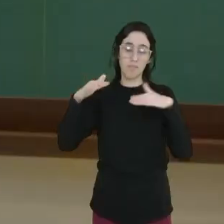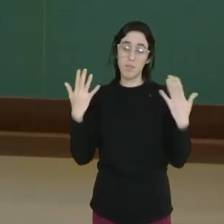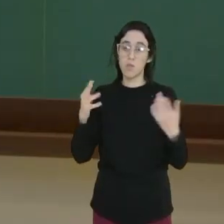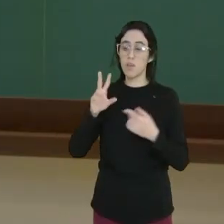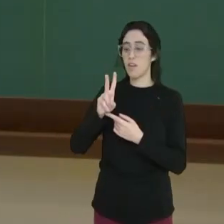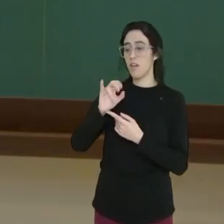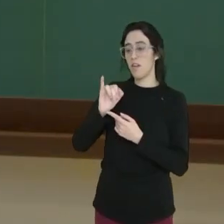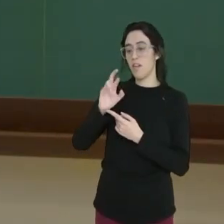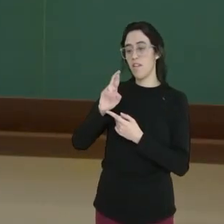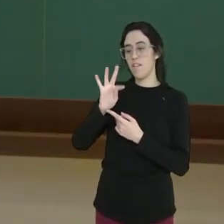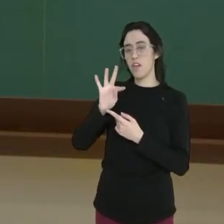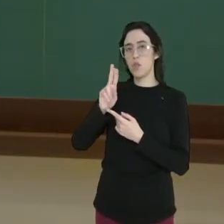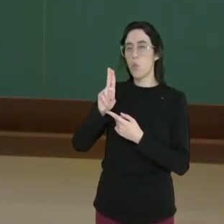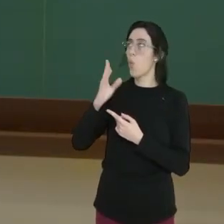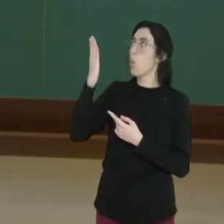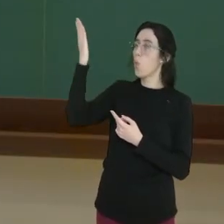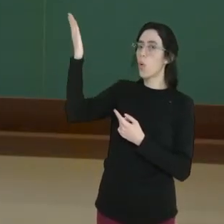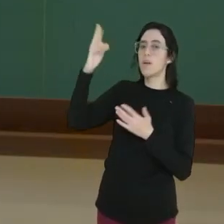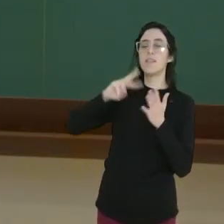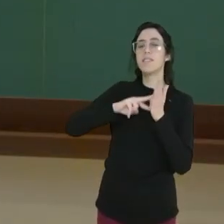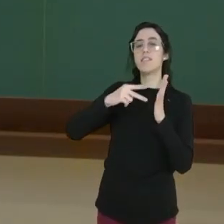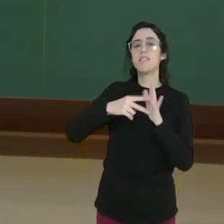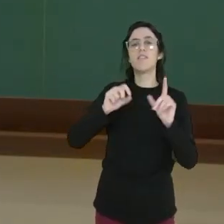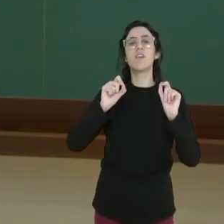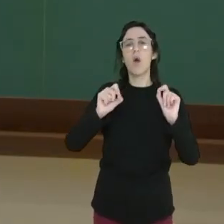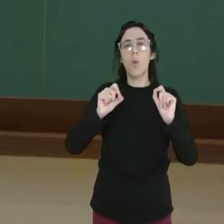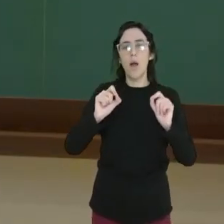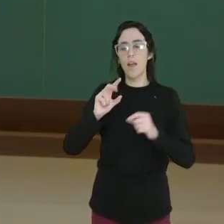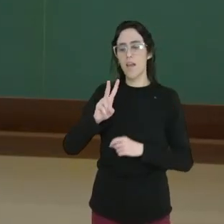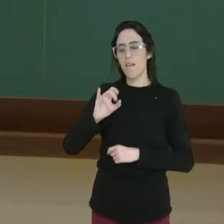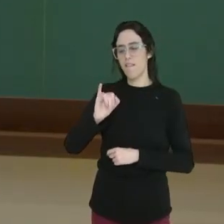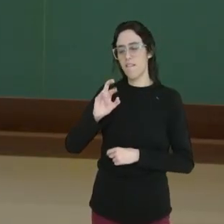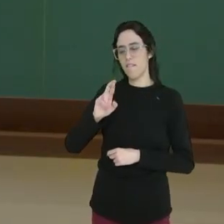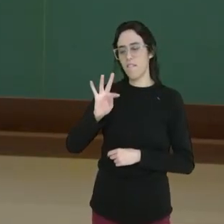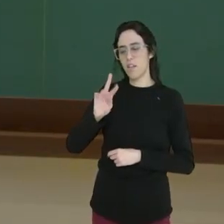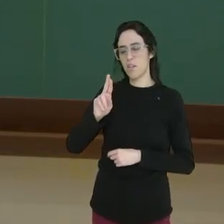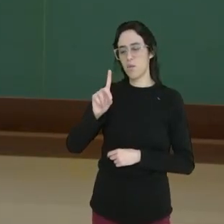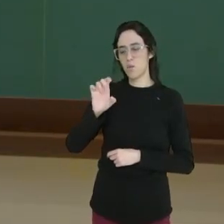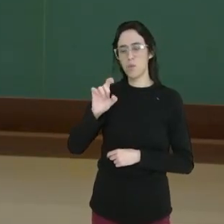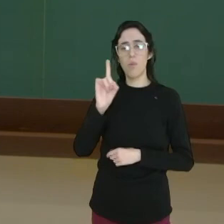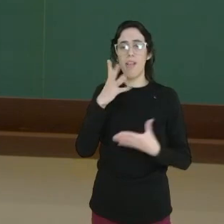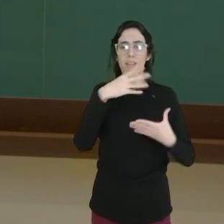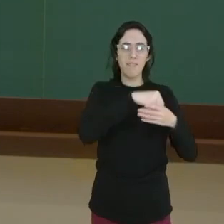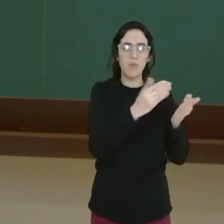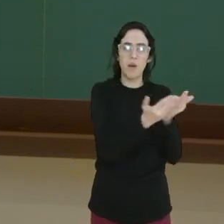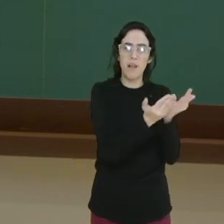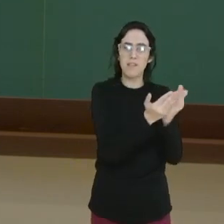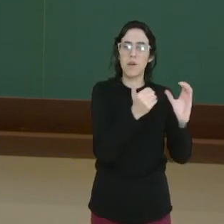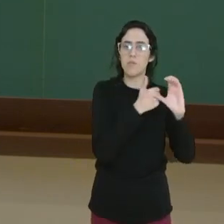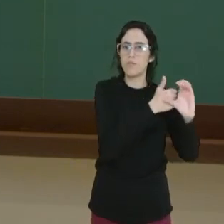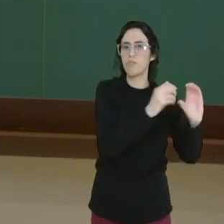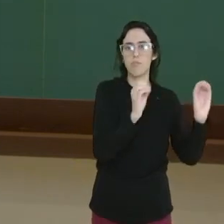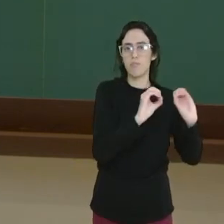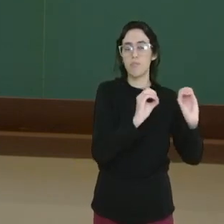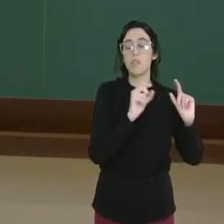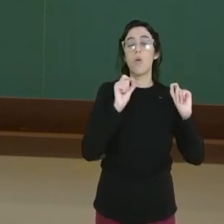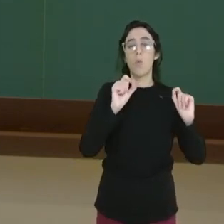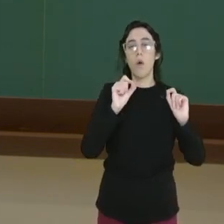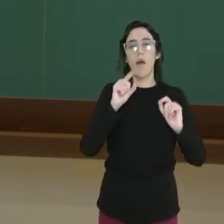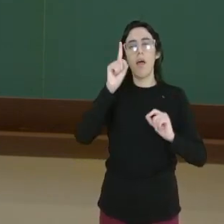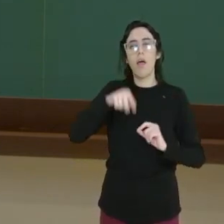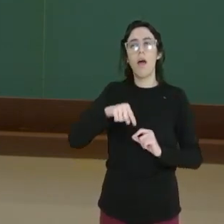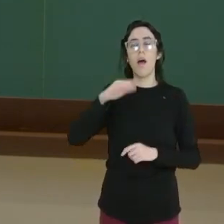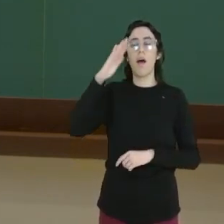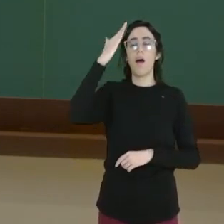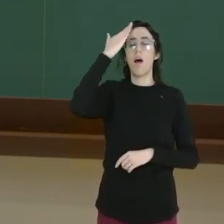essa virtude, não no sentido cristão, não no sentido da moralidade, mas a virtude de